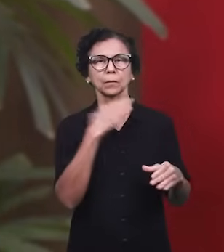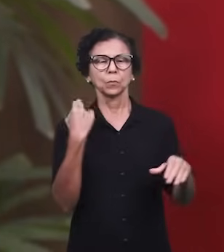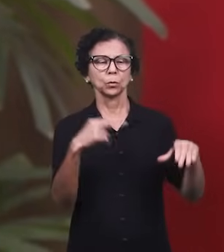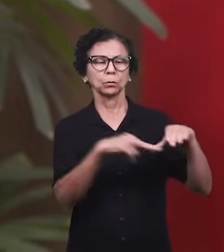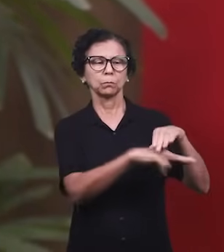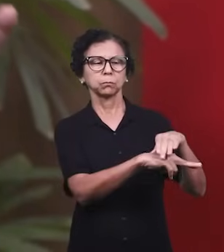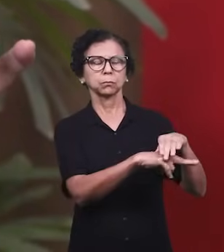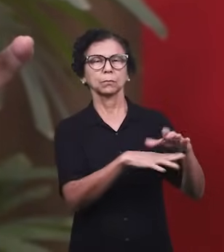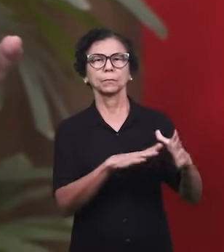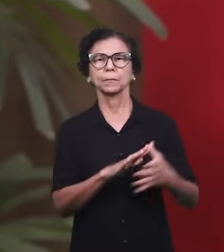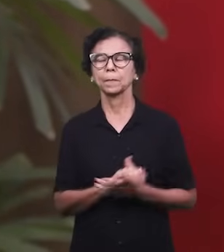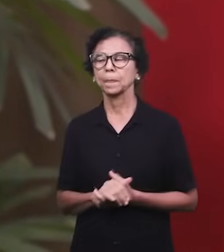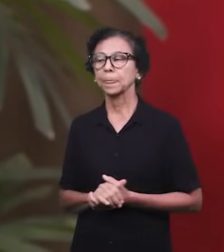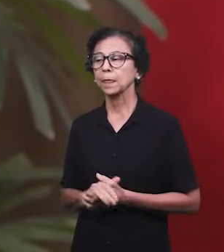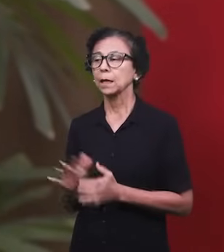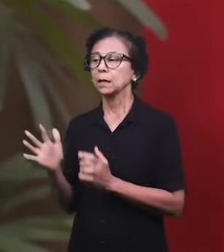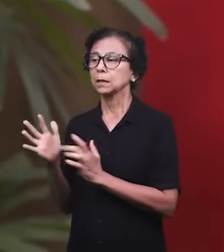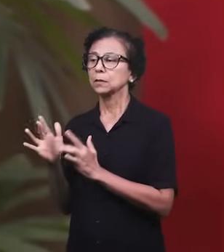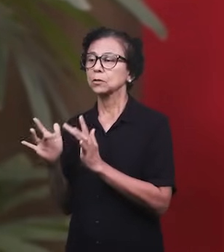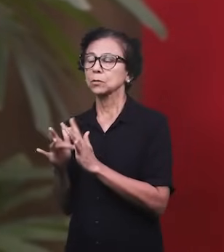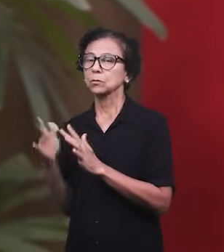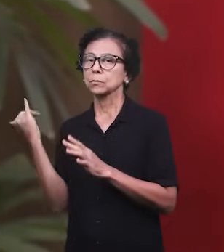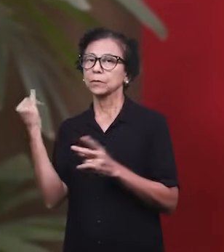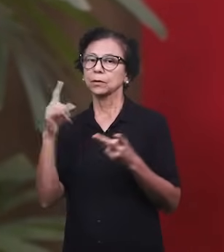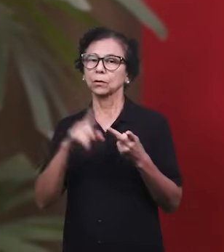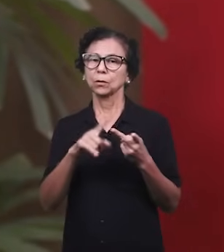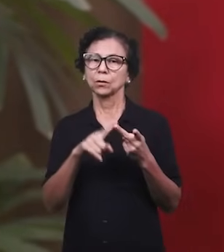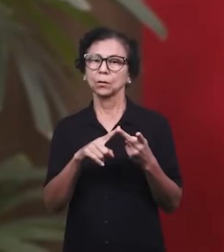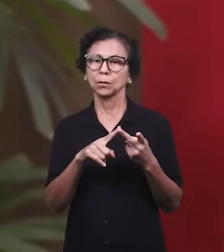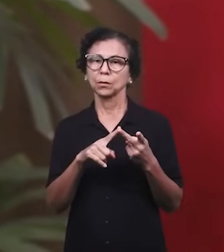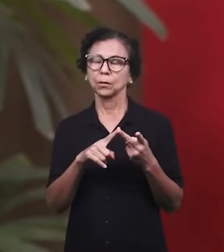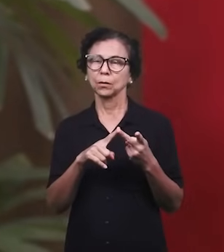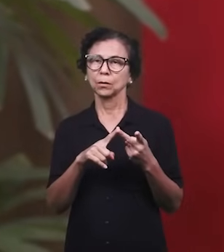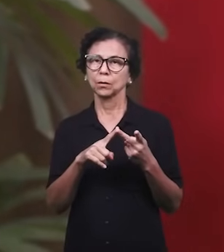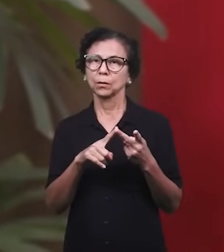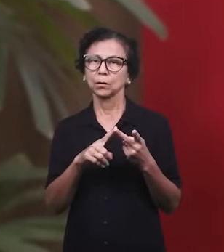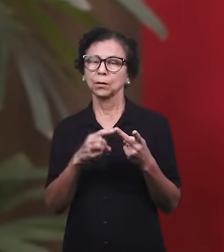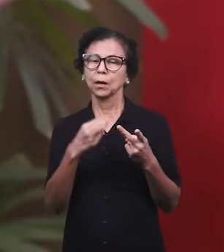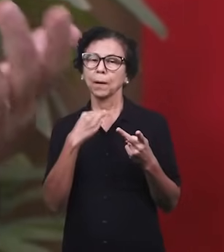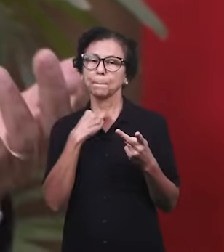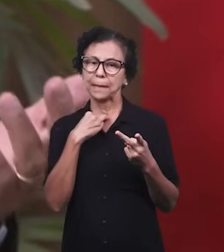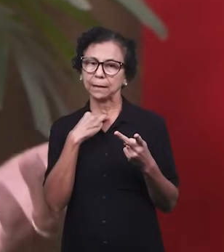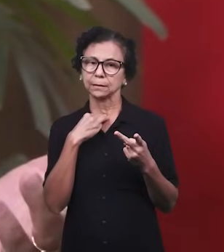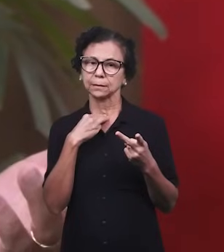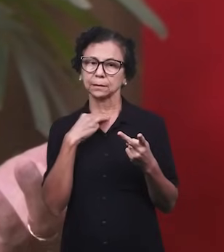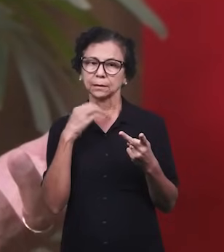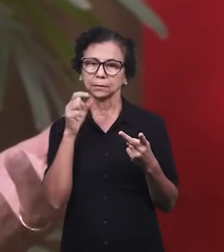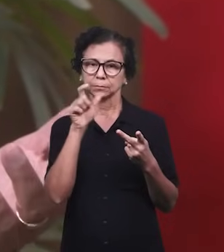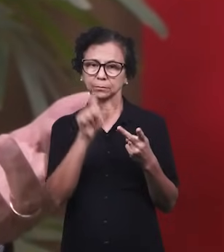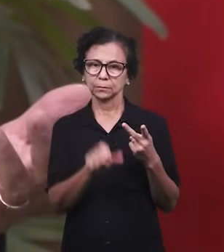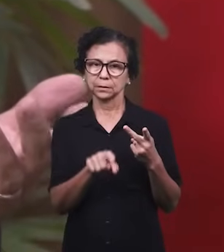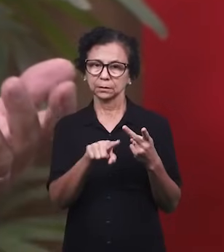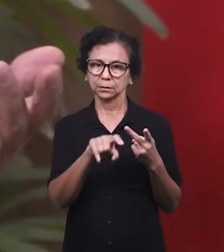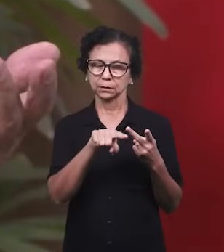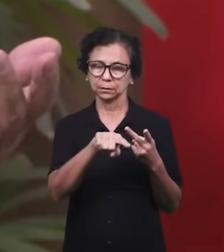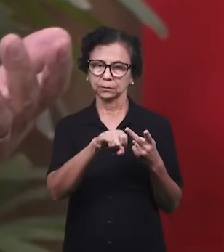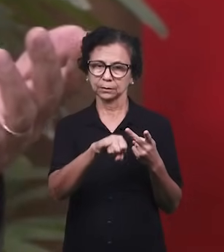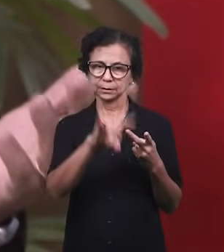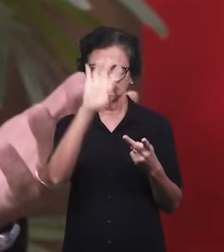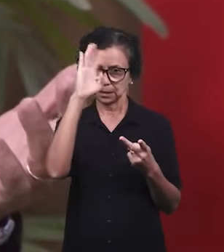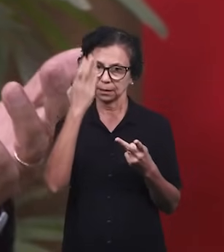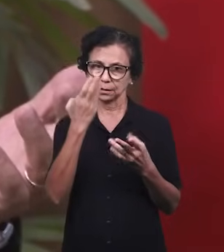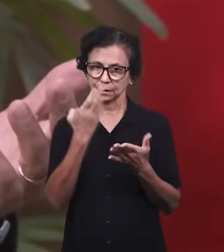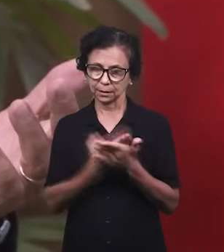Marta, se creres, verás a glória de Deus. Então, qual é a importância da fé? Isso é o